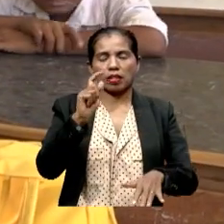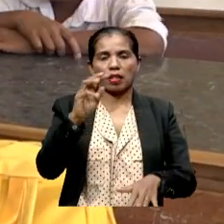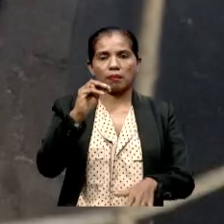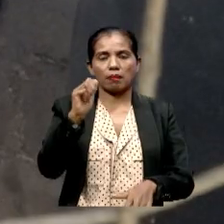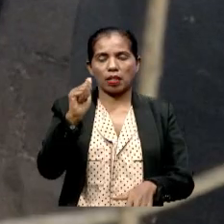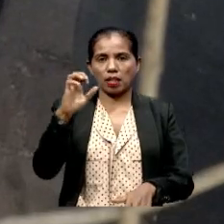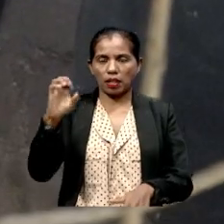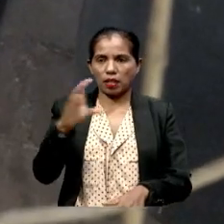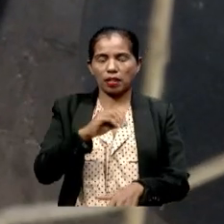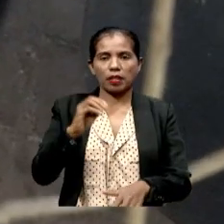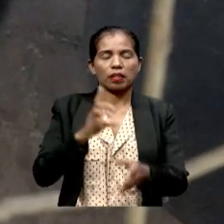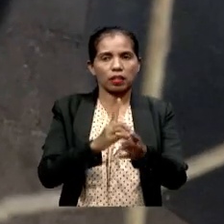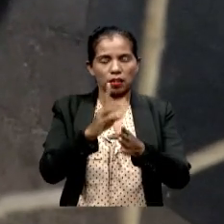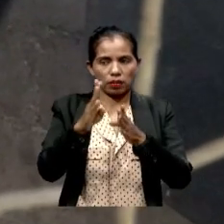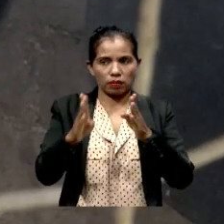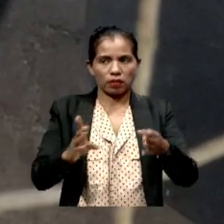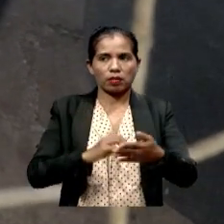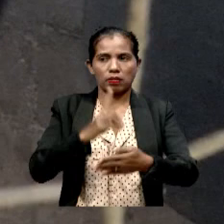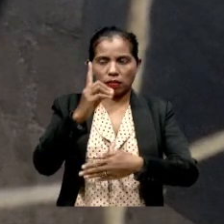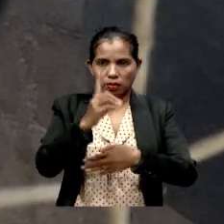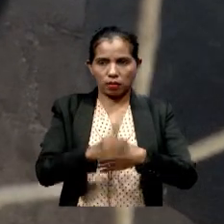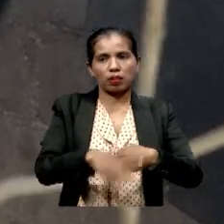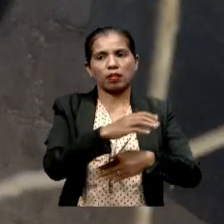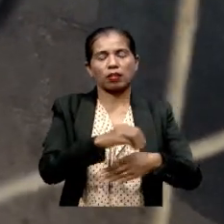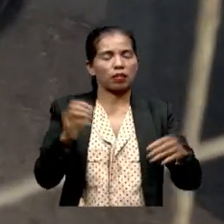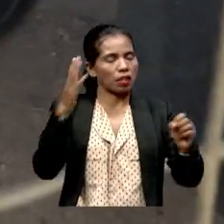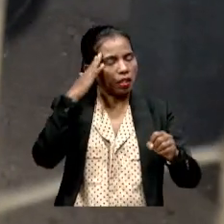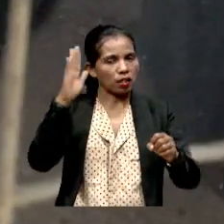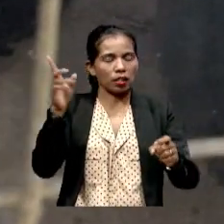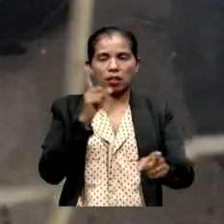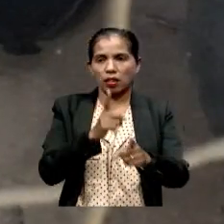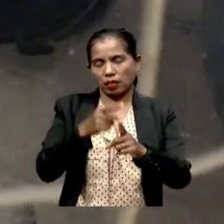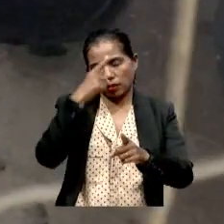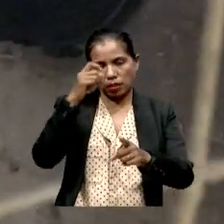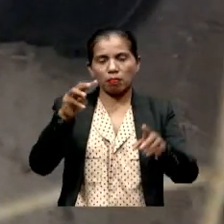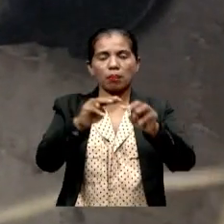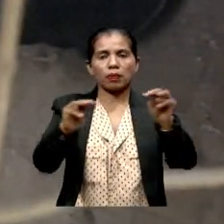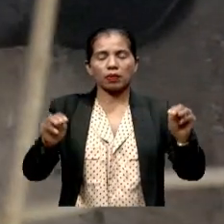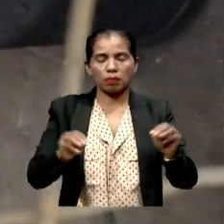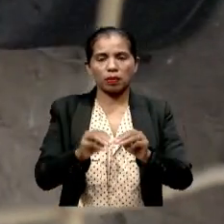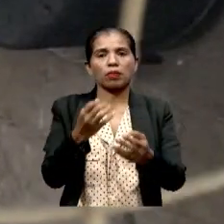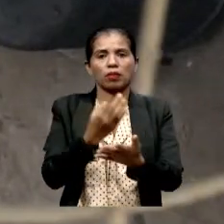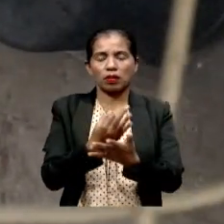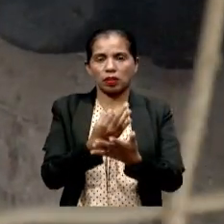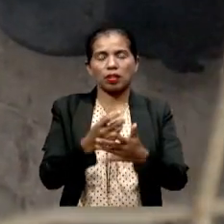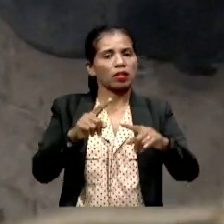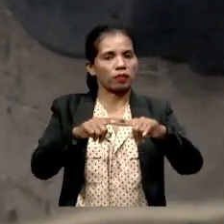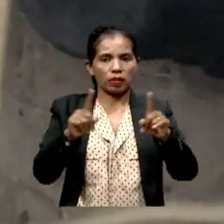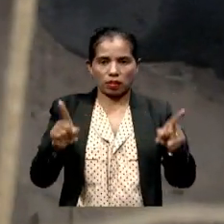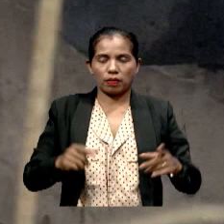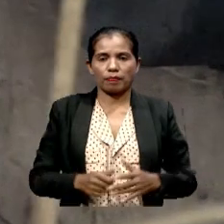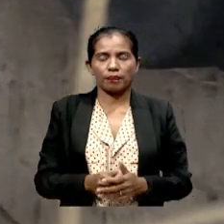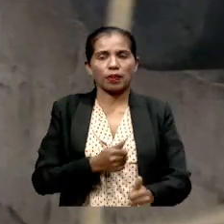Tolu Kotuk, Diretor-Geral de Desenvolvimento Rural, laha tene claro tamba cada município ne orçamento laha nesan.